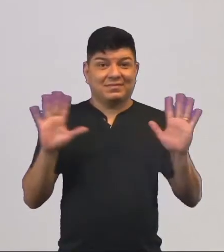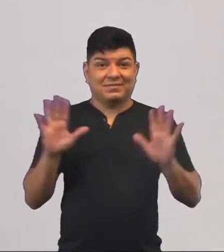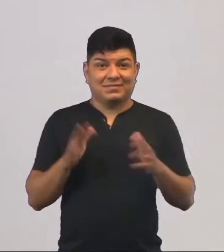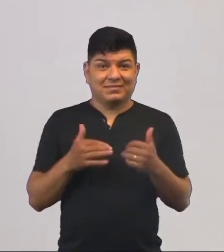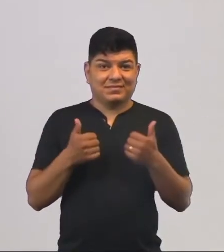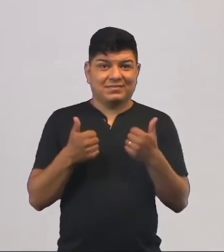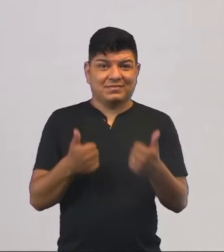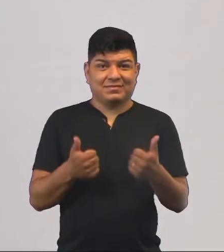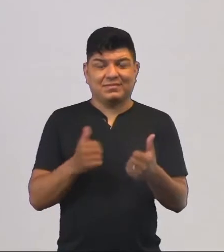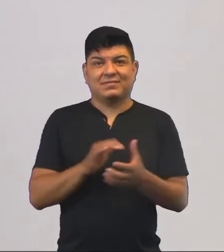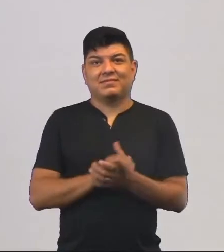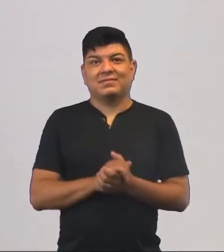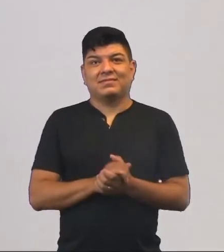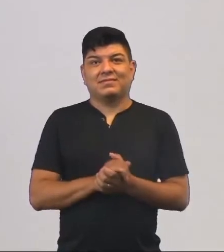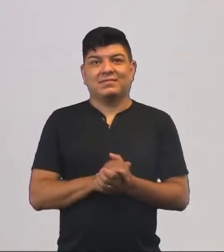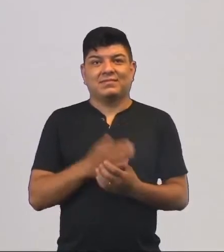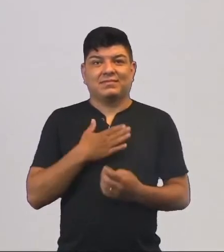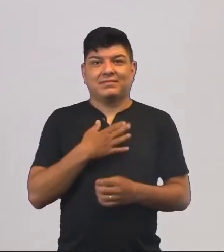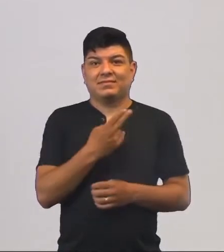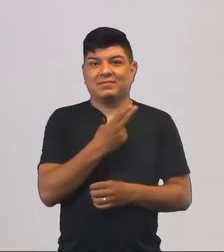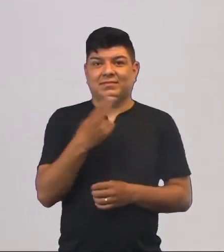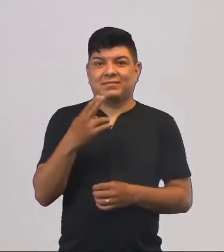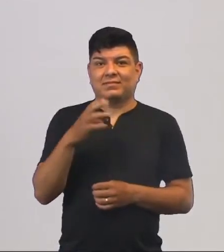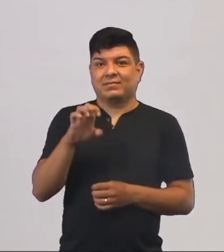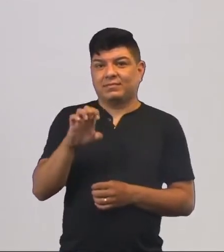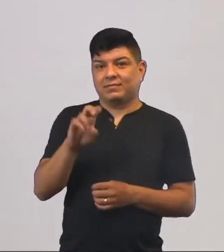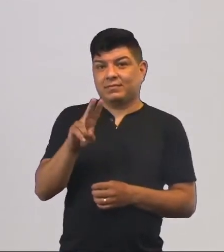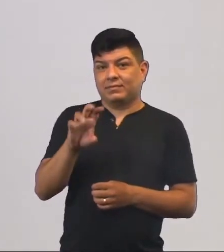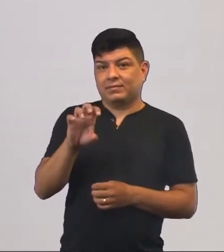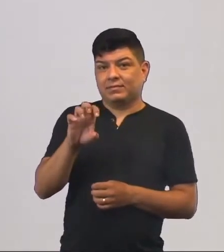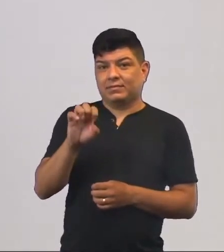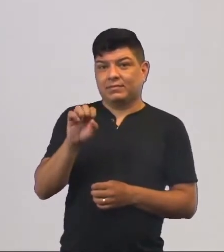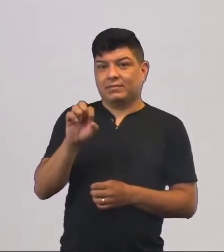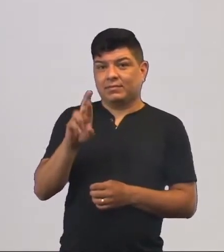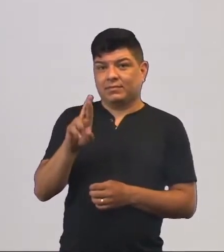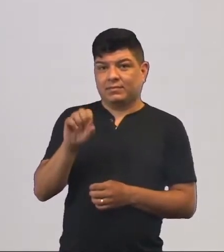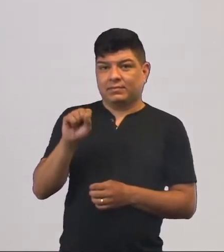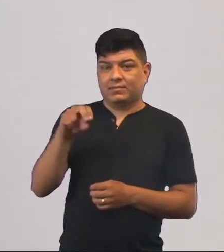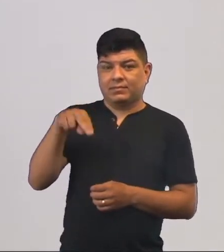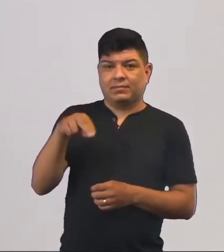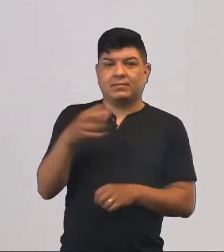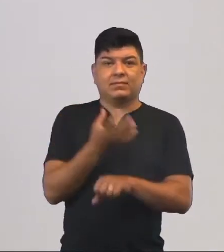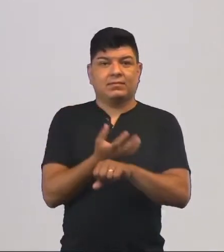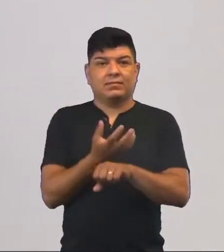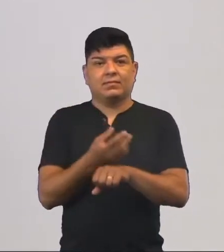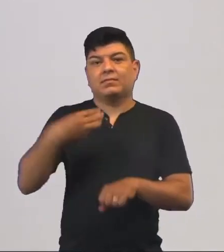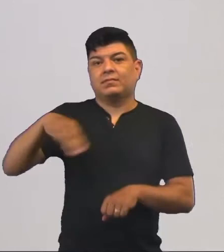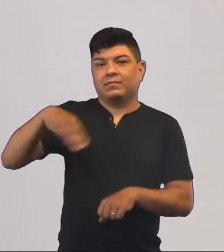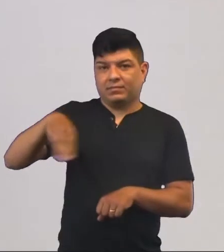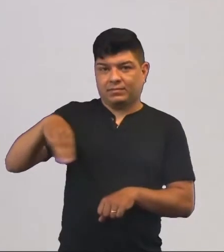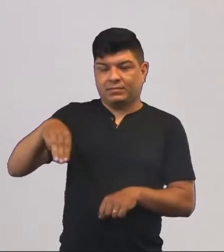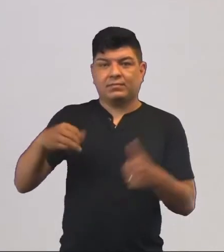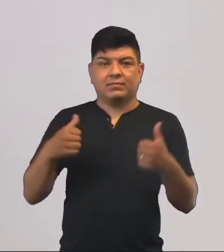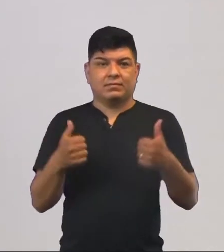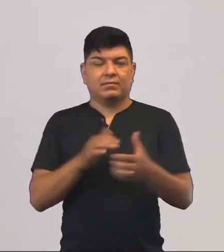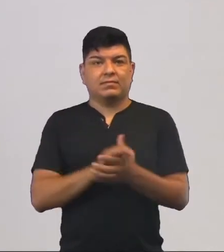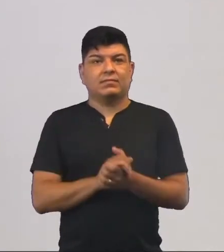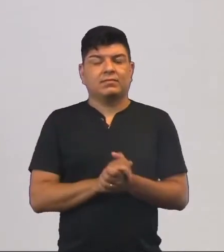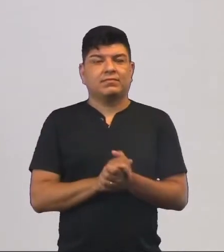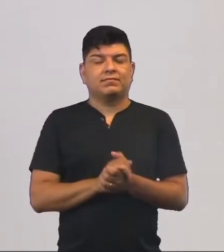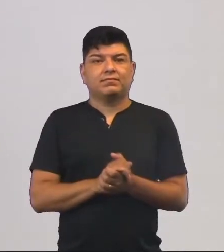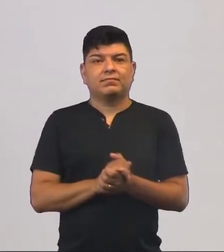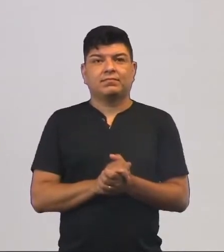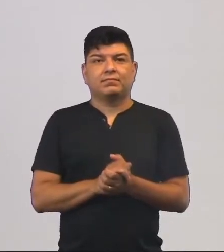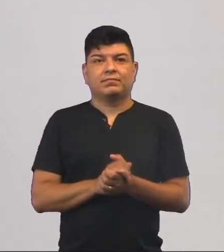Olá pessoal, tudo bem? Meu nome é Everson Ramos, eu sou professor de matemática da Rede Estadual de Educação.